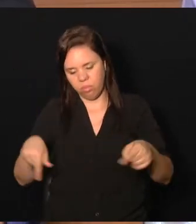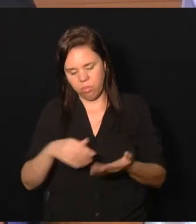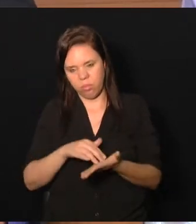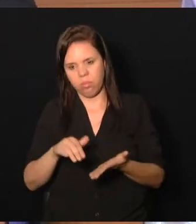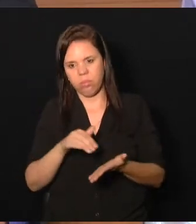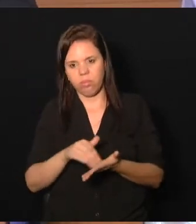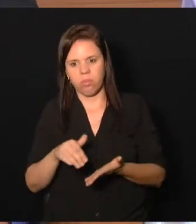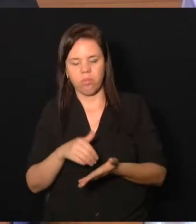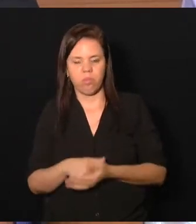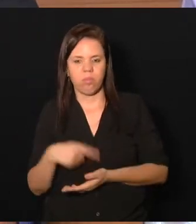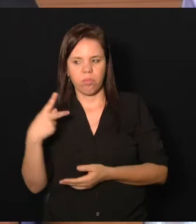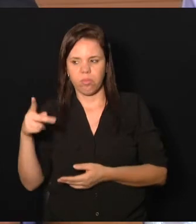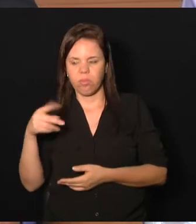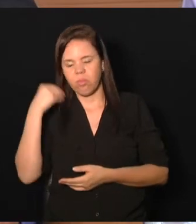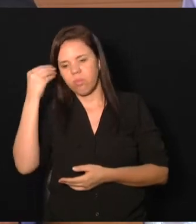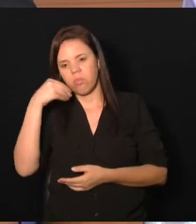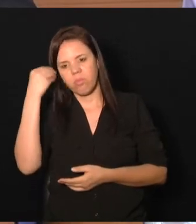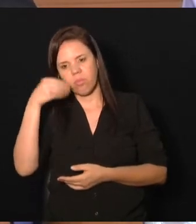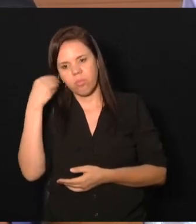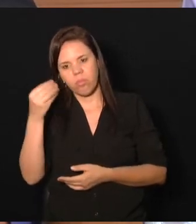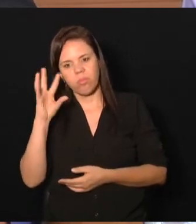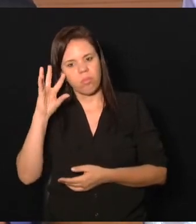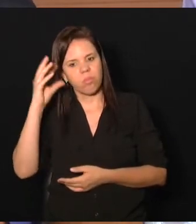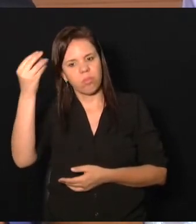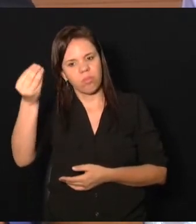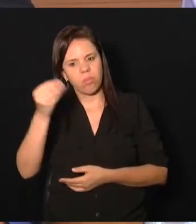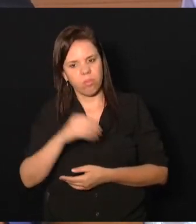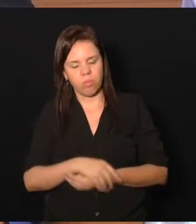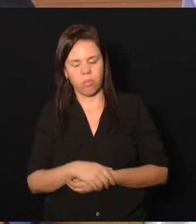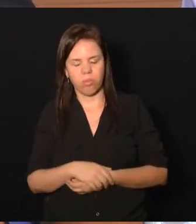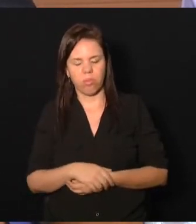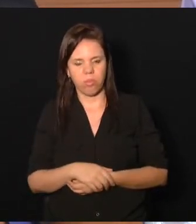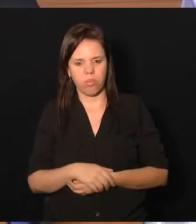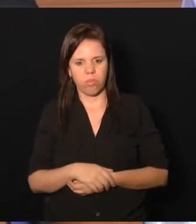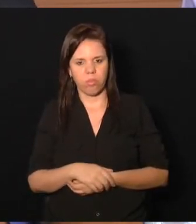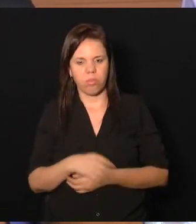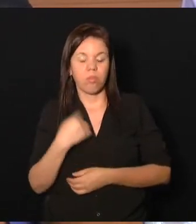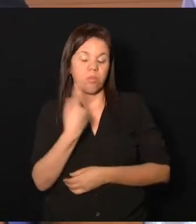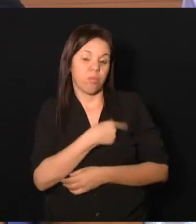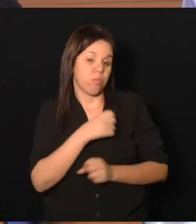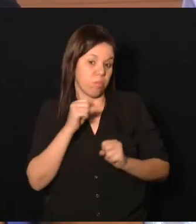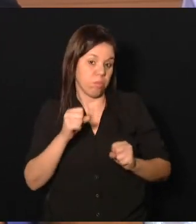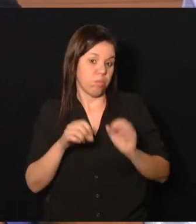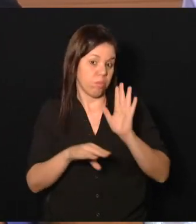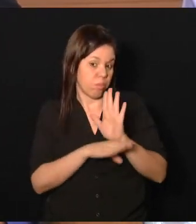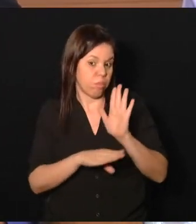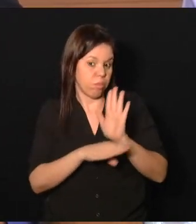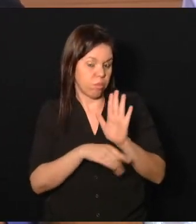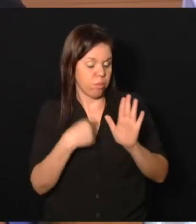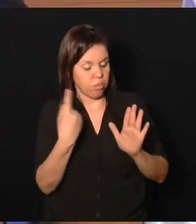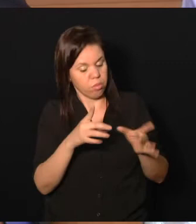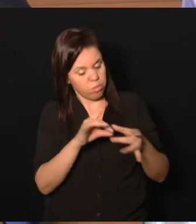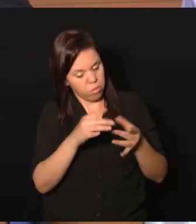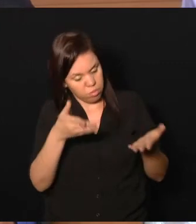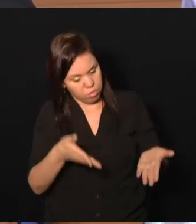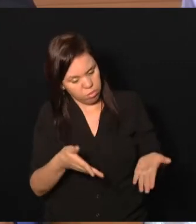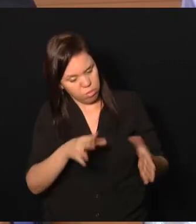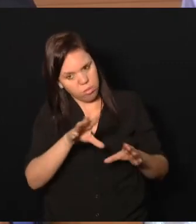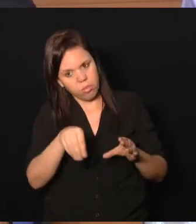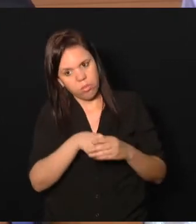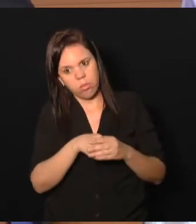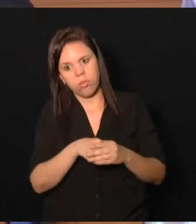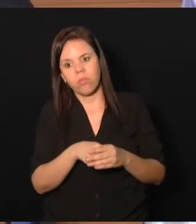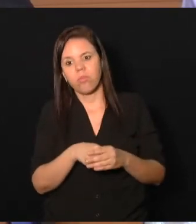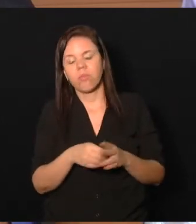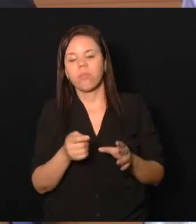essa sua experiência, seu conhecimento, para que possa nos ajudar a contribuir até esse final